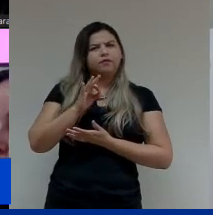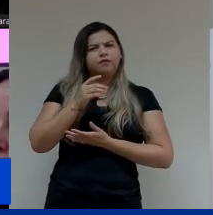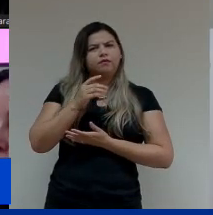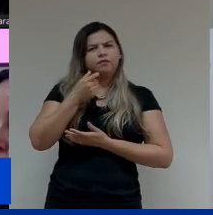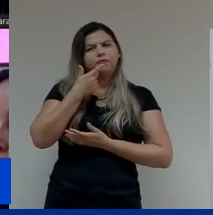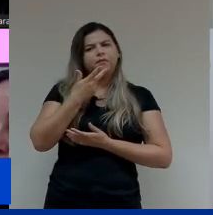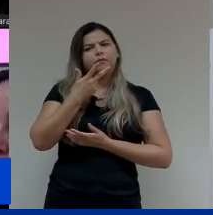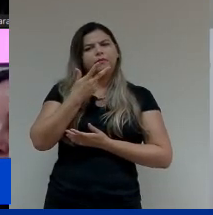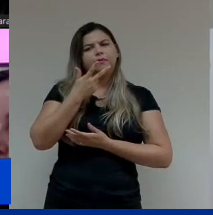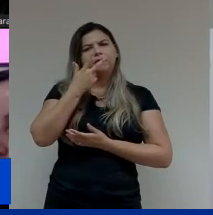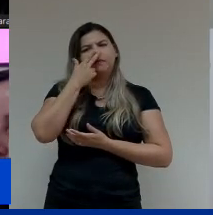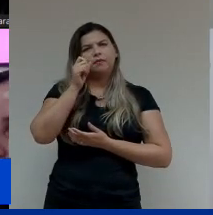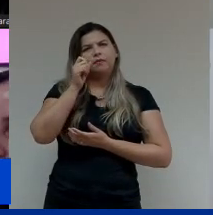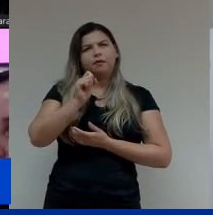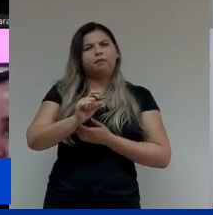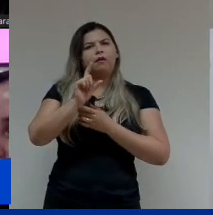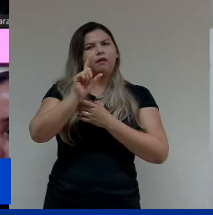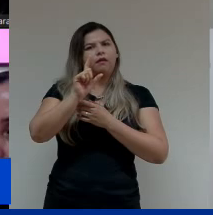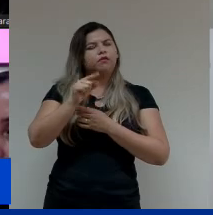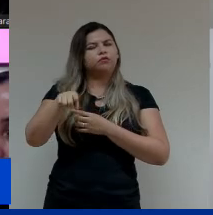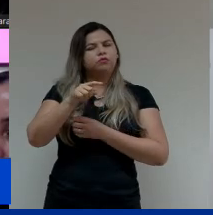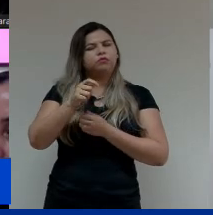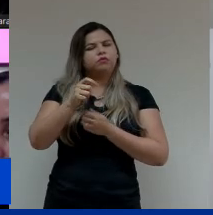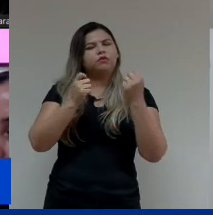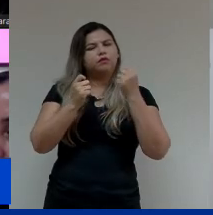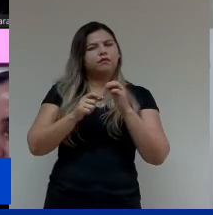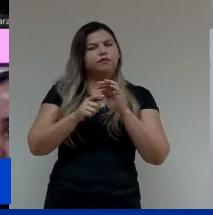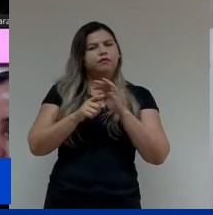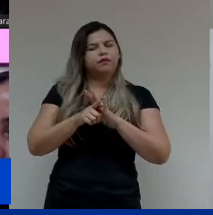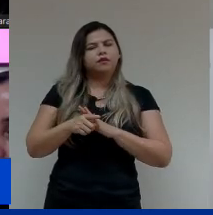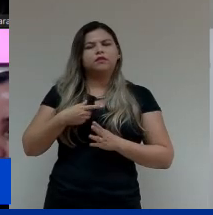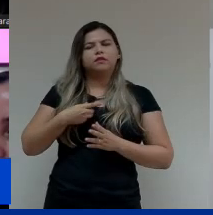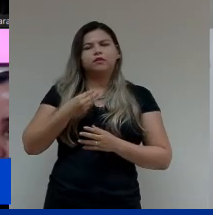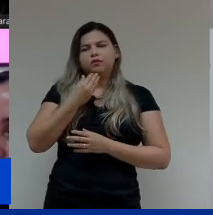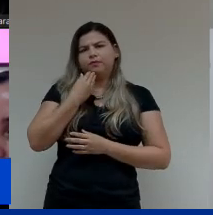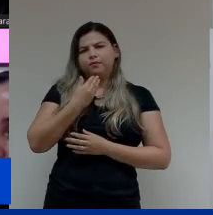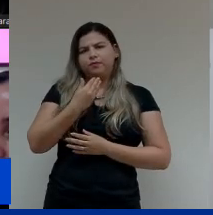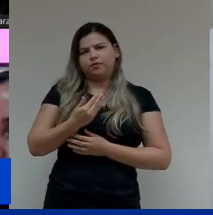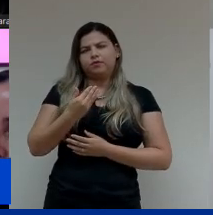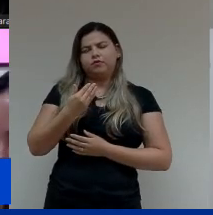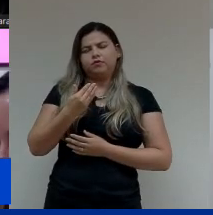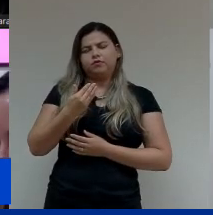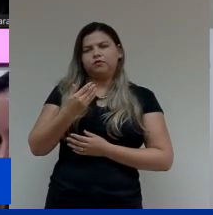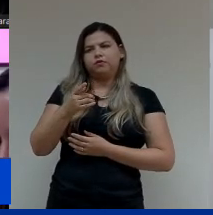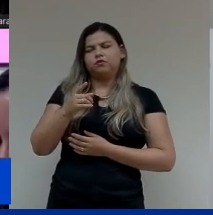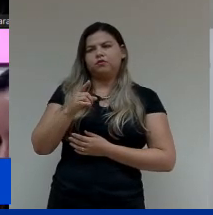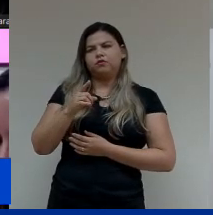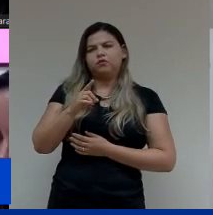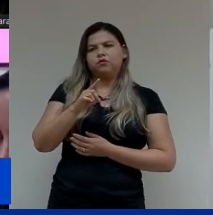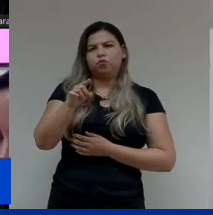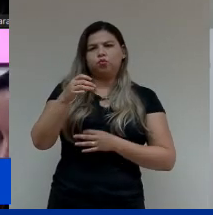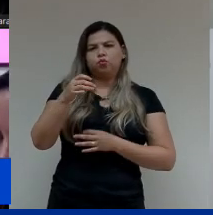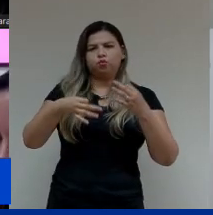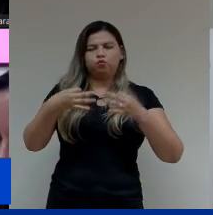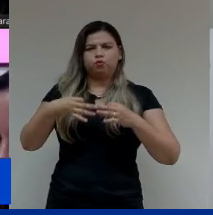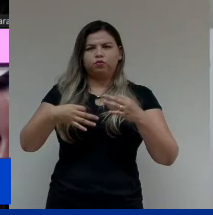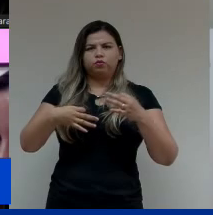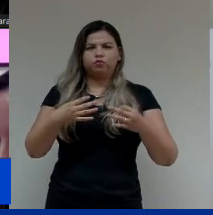pouco acima do que nós temos analisado. Então, eu peço vista. Tá, eu pergunto se algum juiz, algum